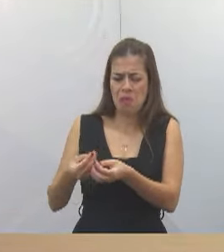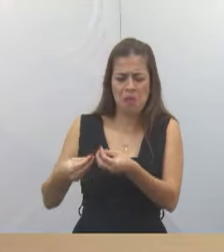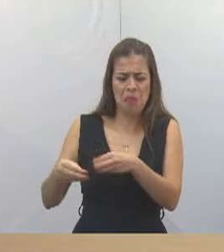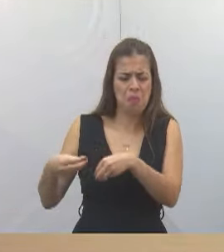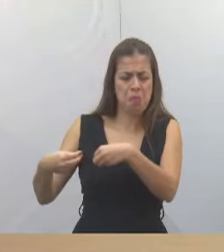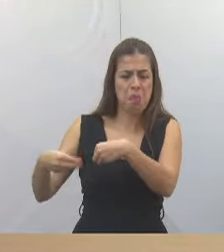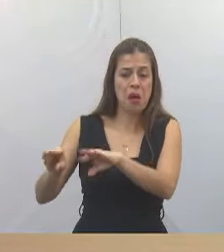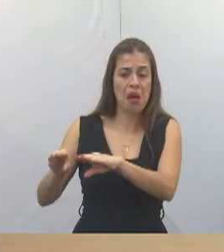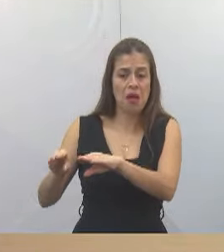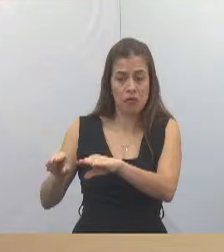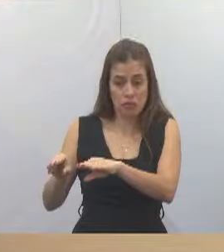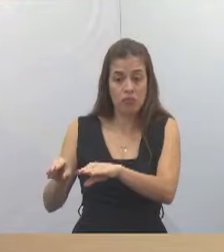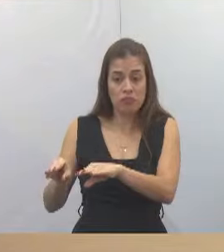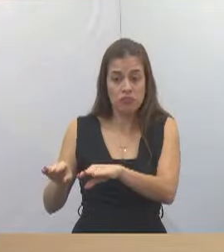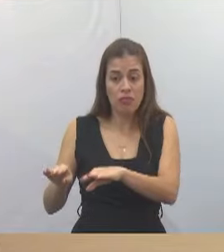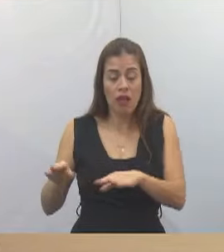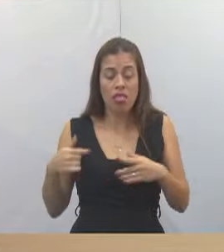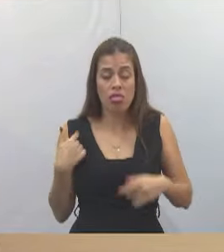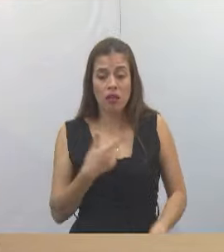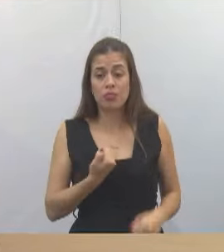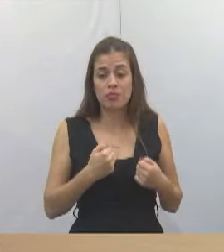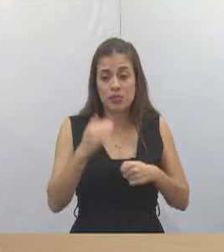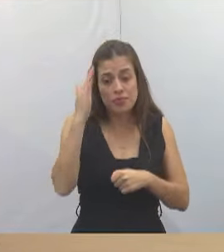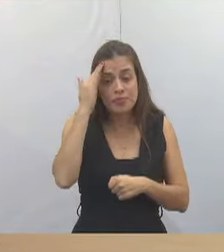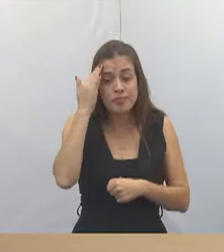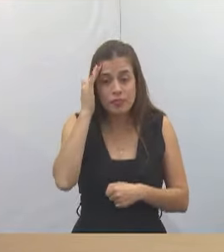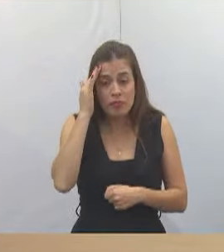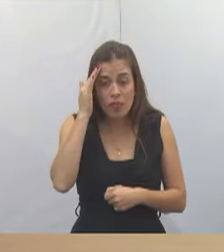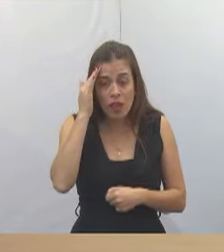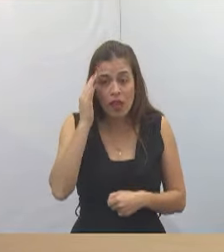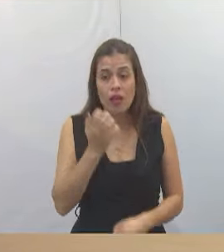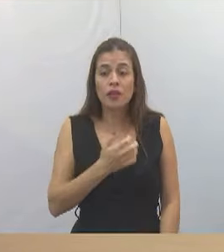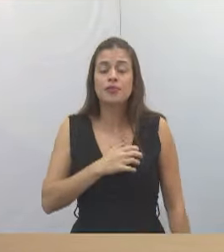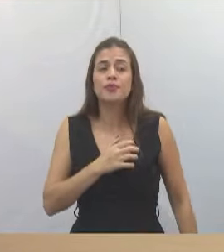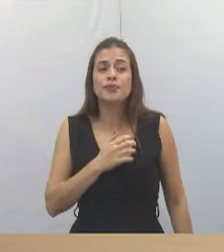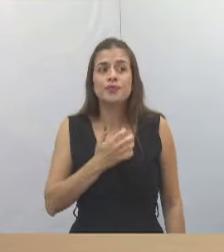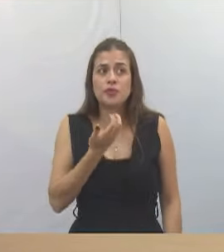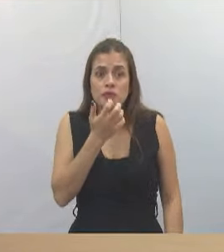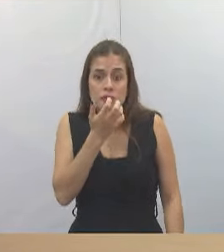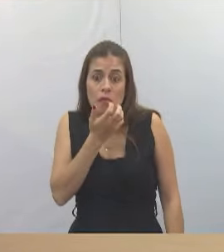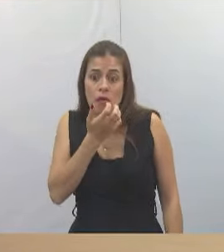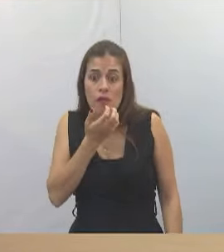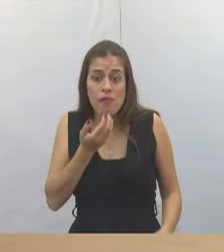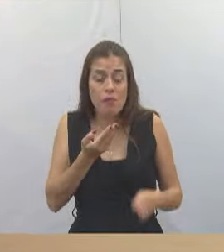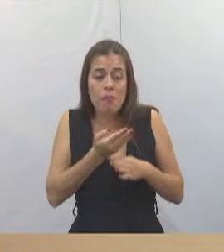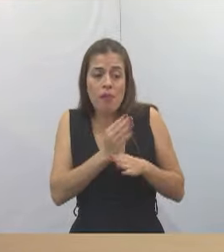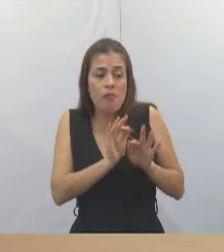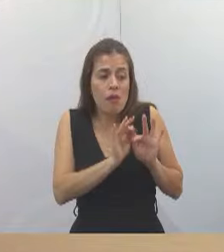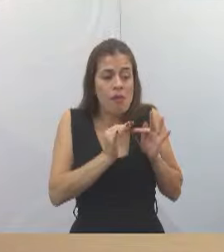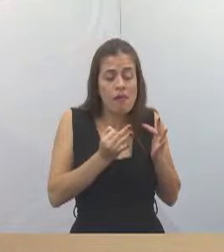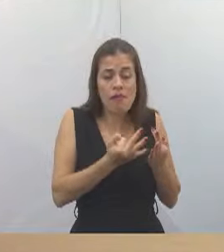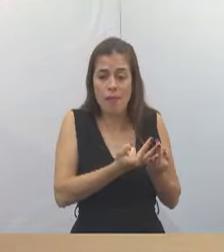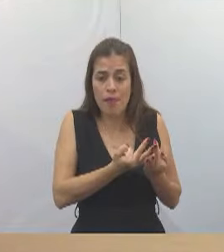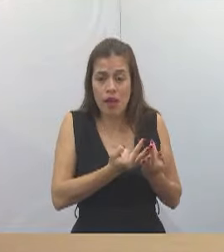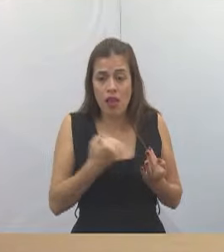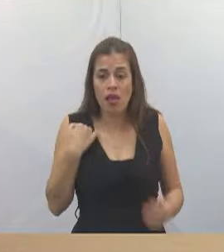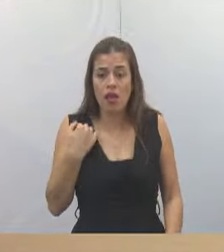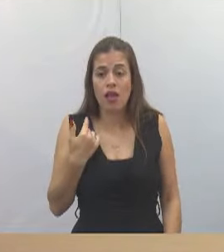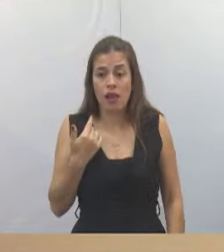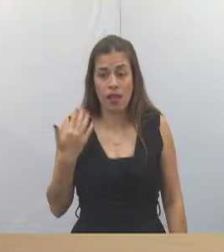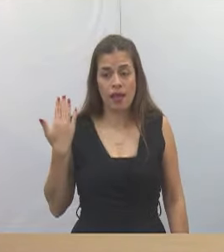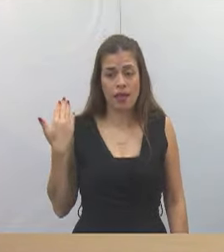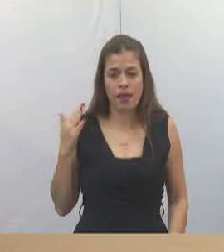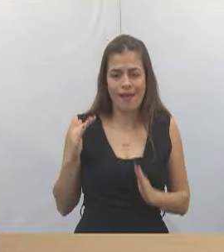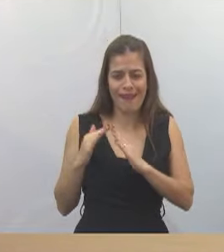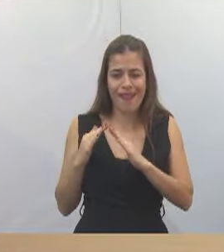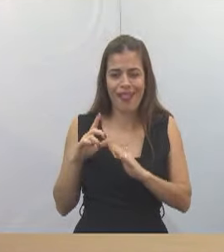descartável. E nós temos que entender que o animal é um ser que faz parte da nossa família. Em casa nós temos um